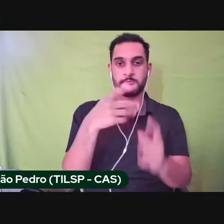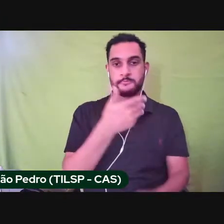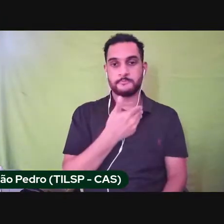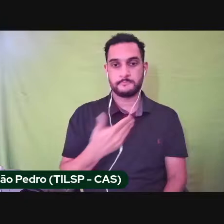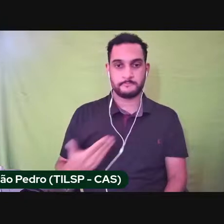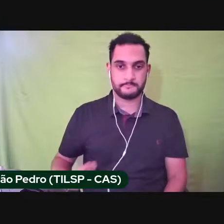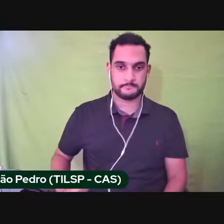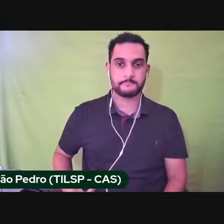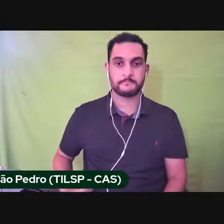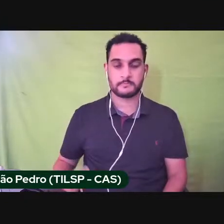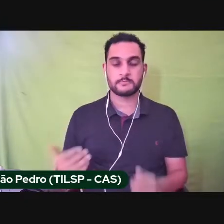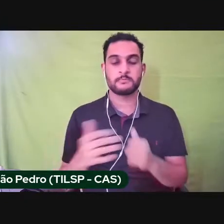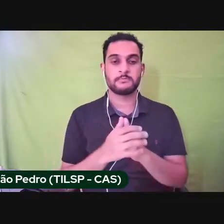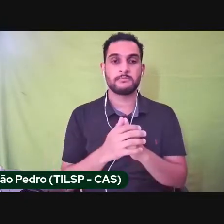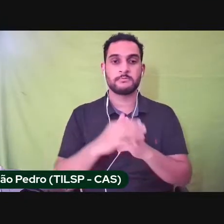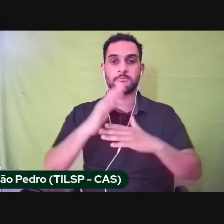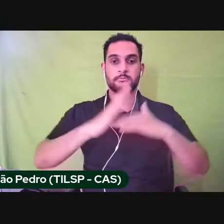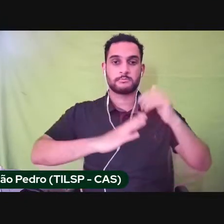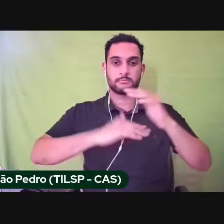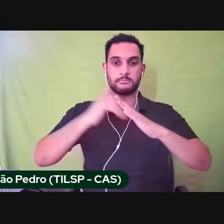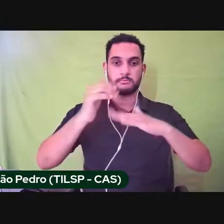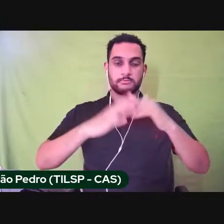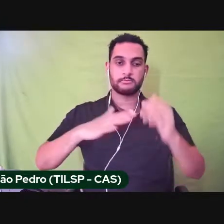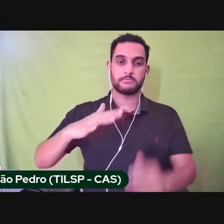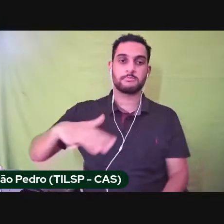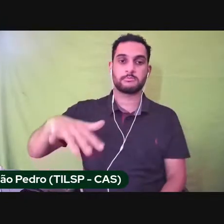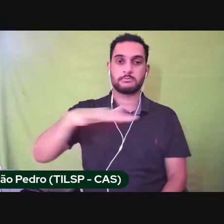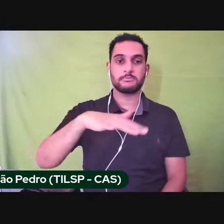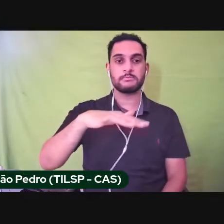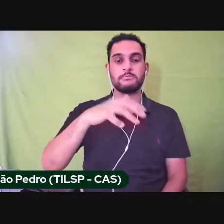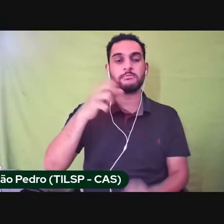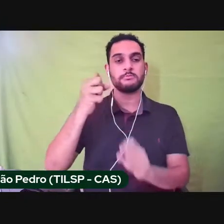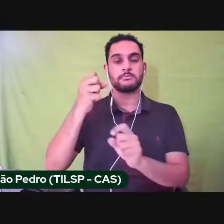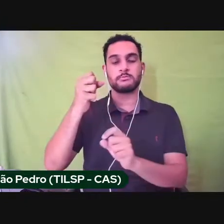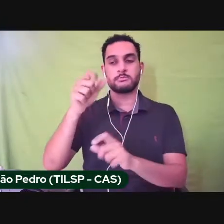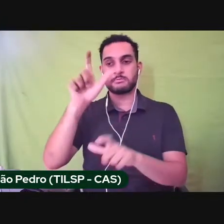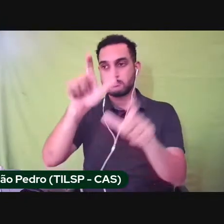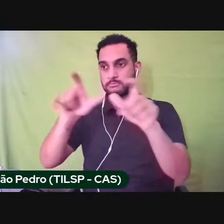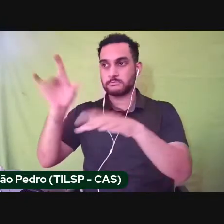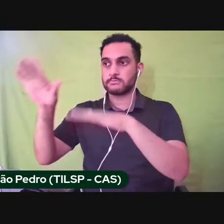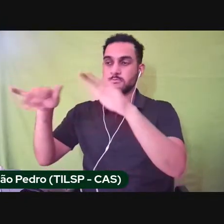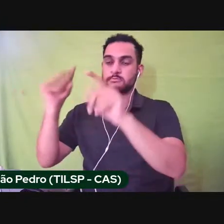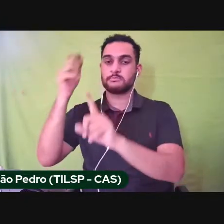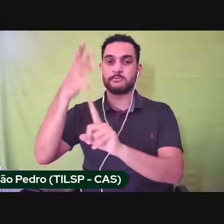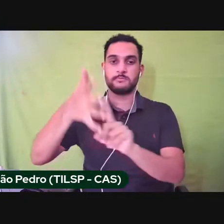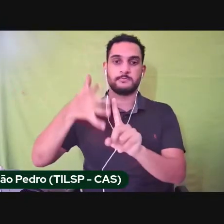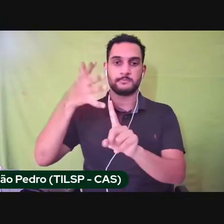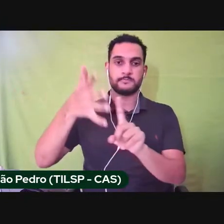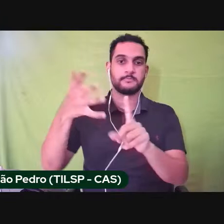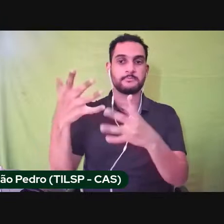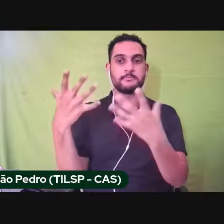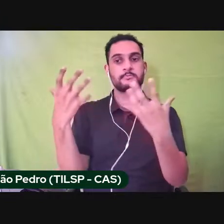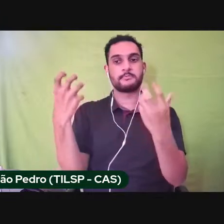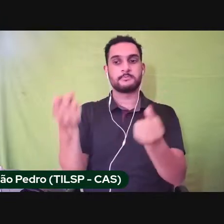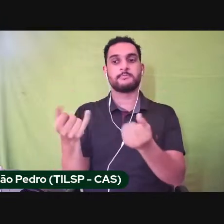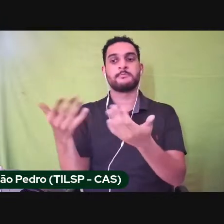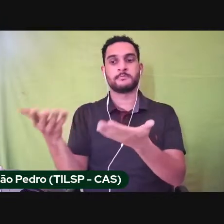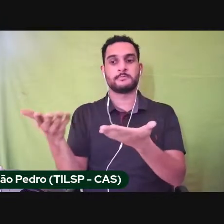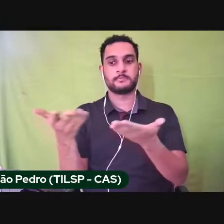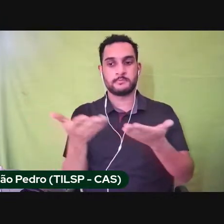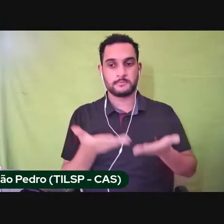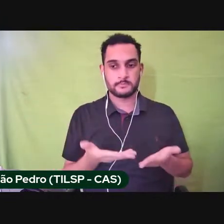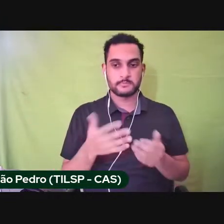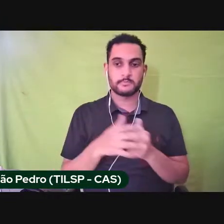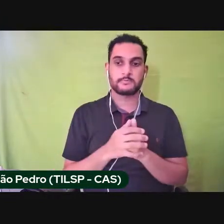São profissionais das áreas afins, palestrantes que atenderam prontamente ao nosso convite.